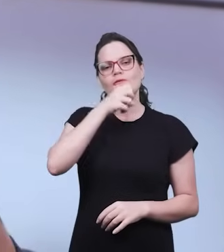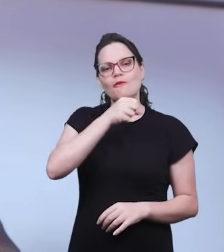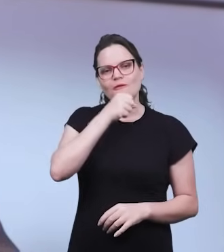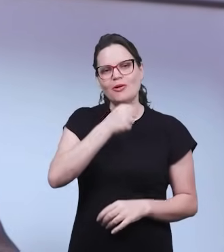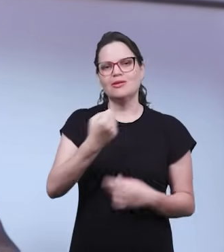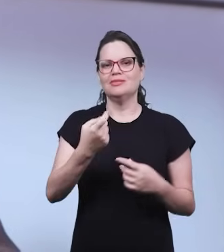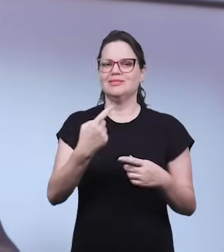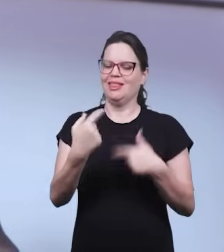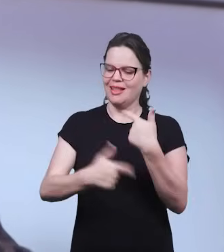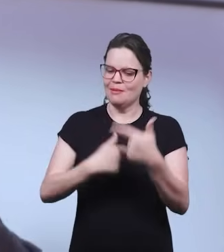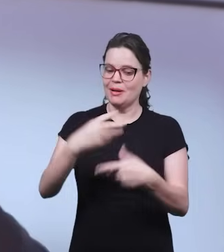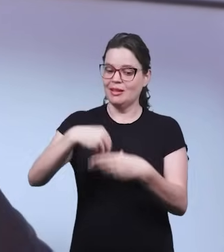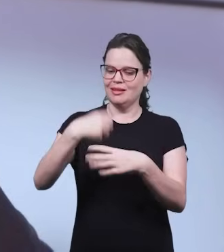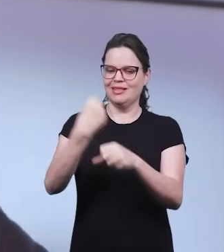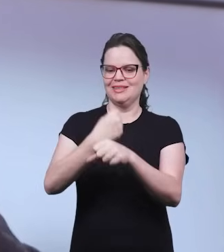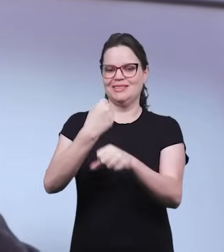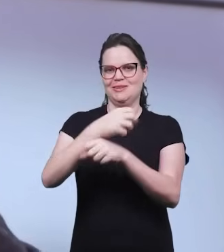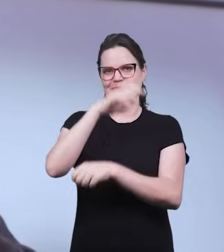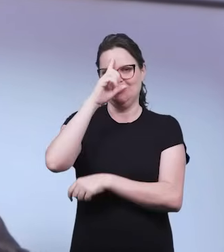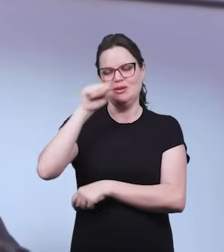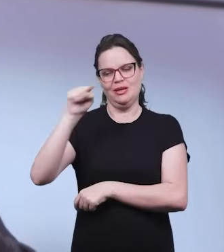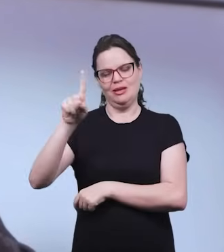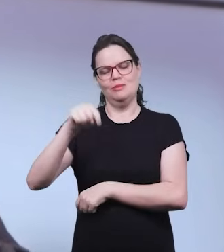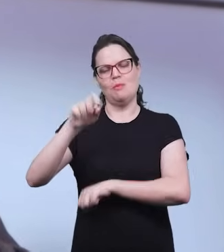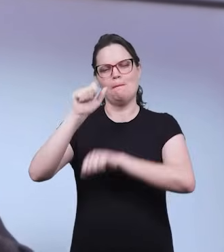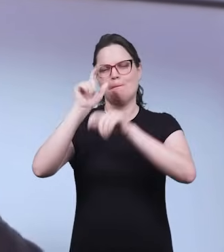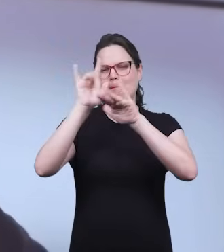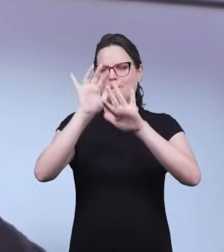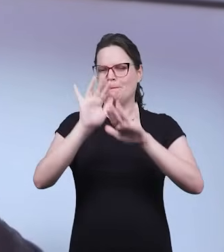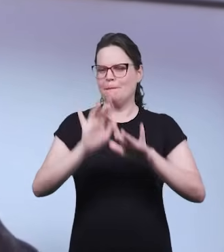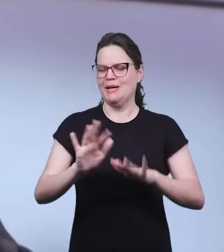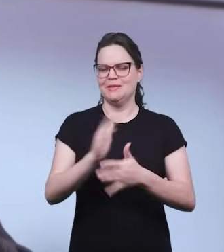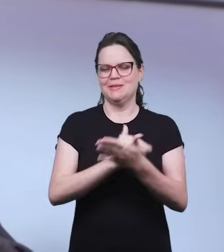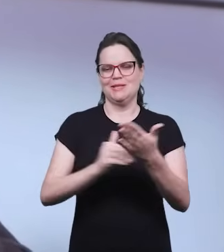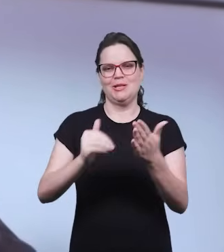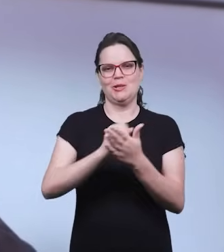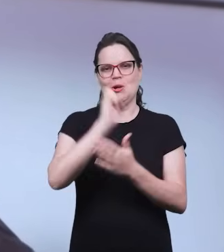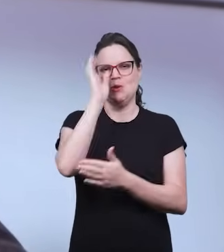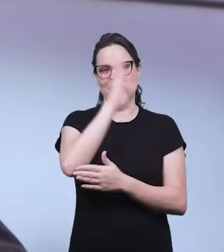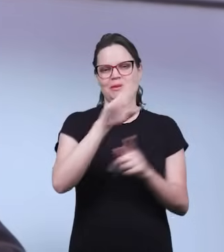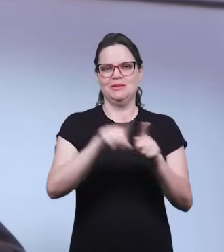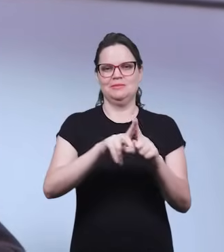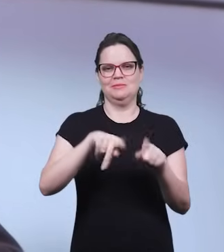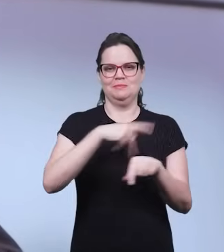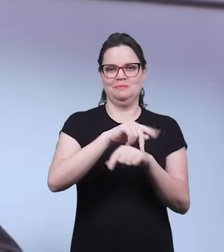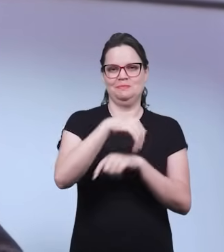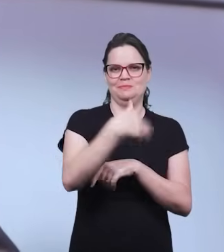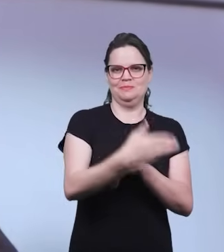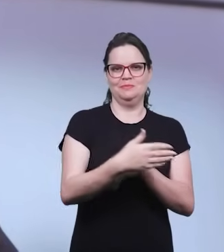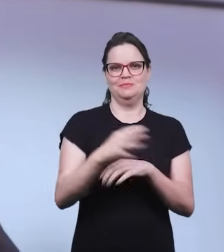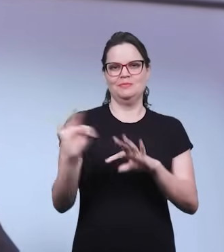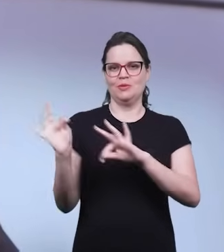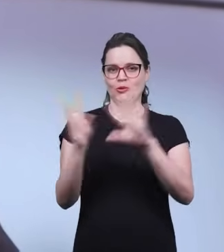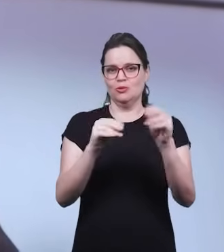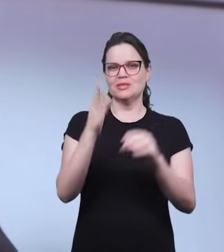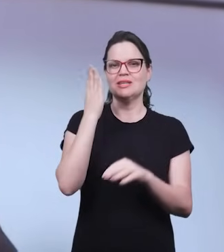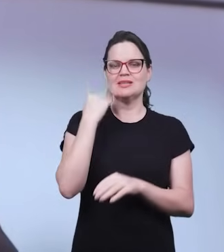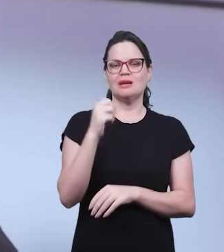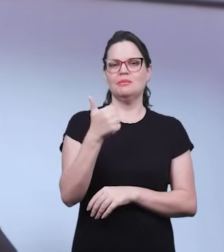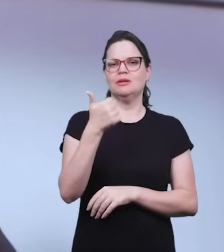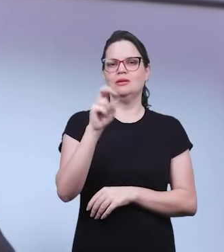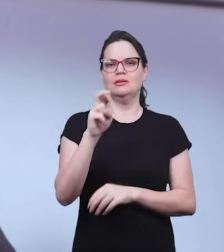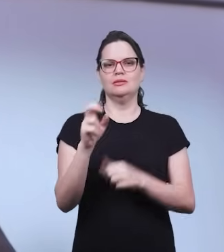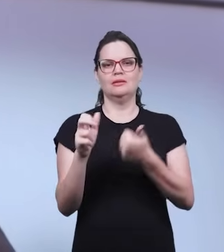trabalha nessa obra e tem sido um canal de bênçãos para o Brasil e para o exterior. Acho que todo mundo aqui sabe que a cada